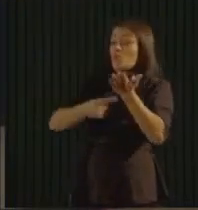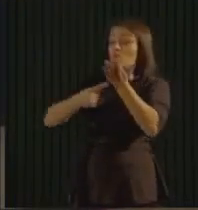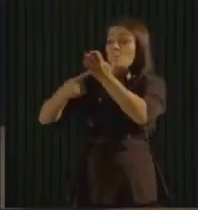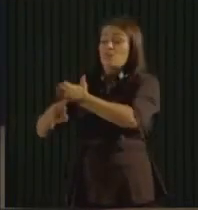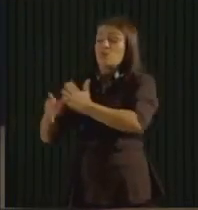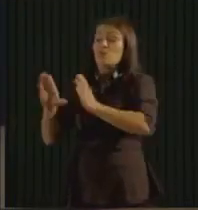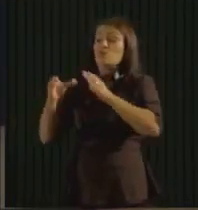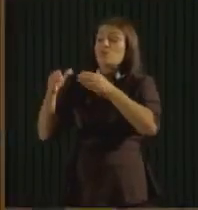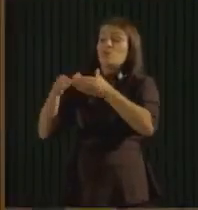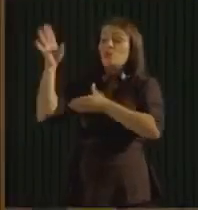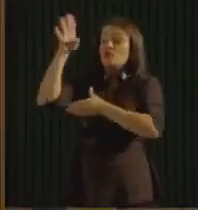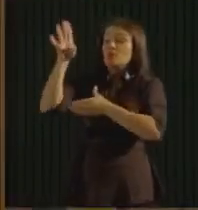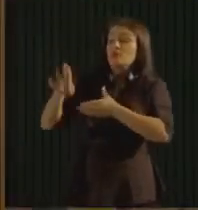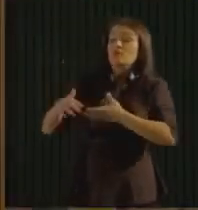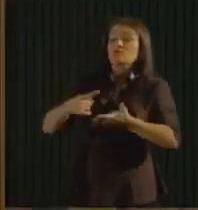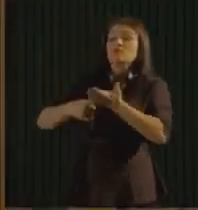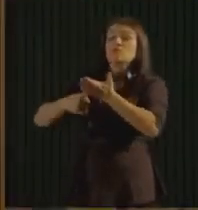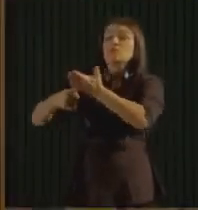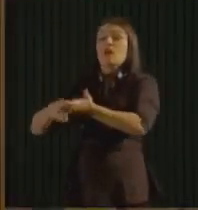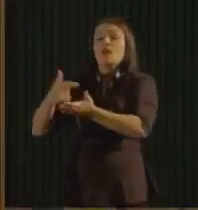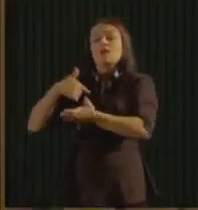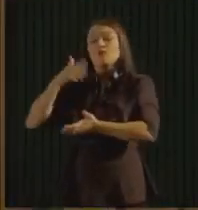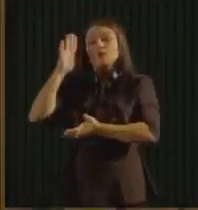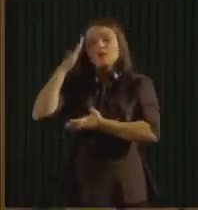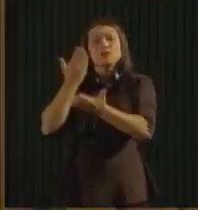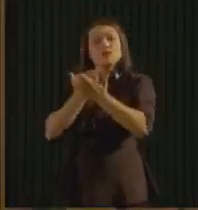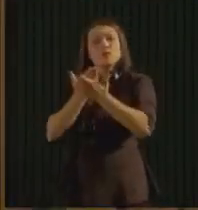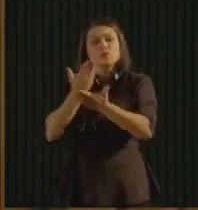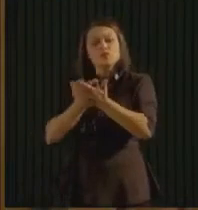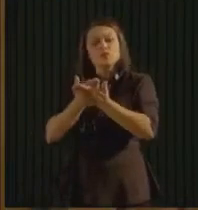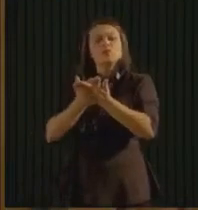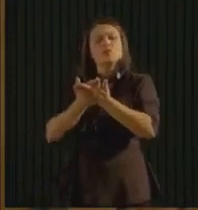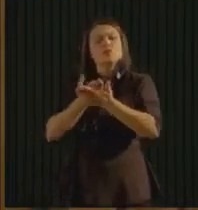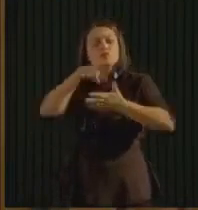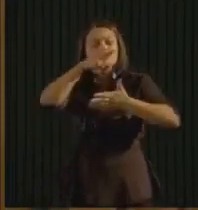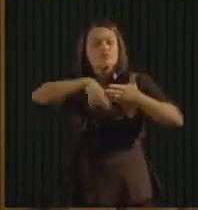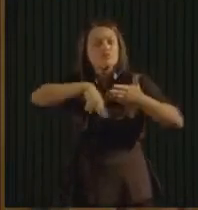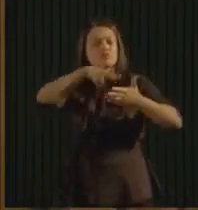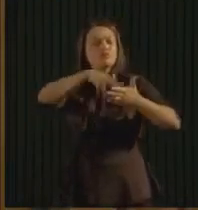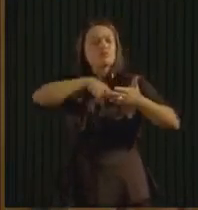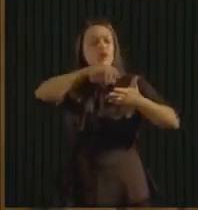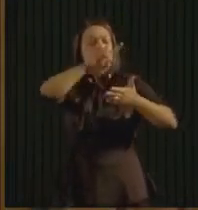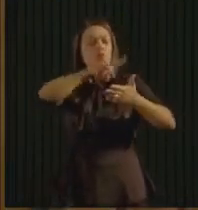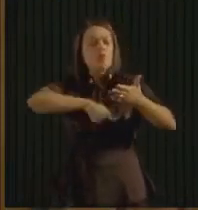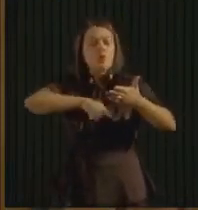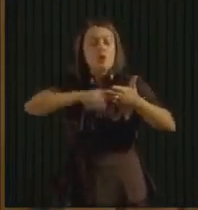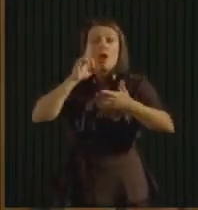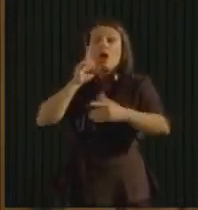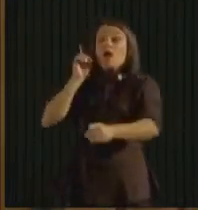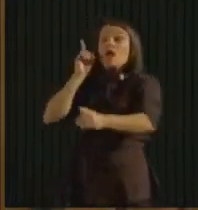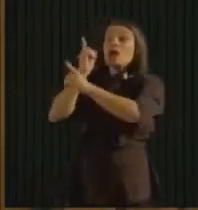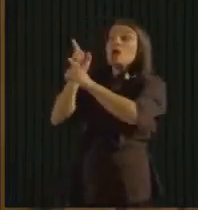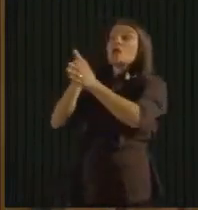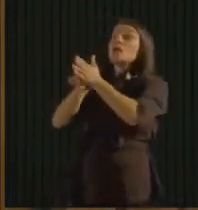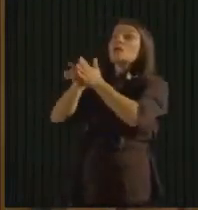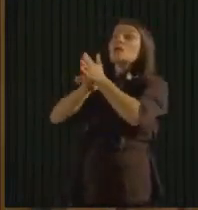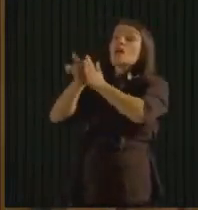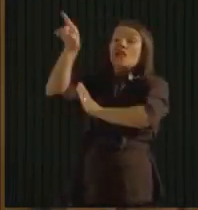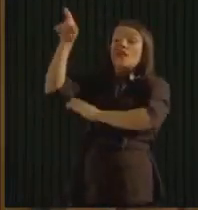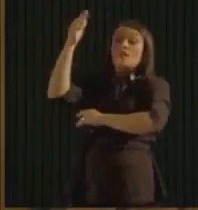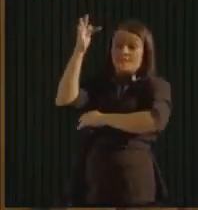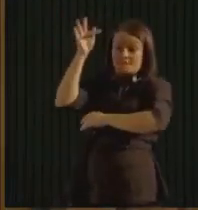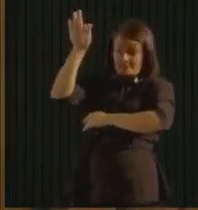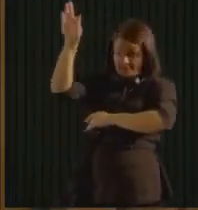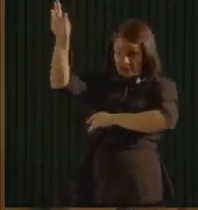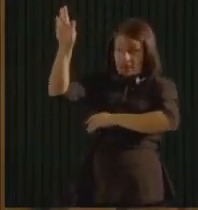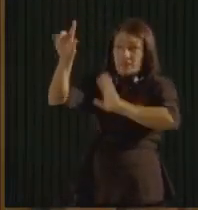acompanhamos todo o processo e constatamos que, na França, a lei de política,